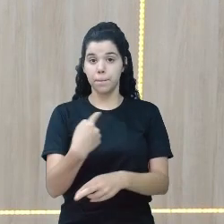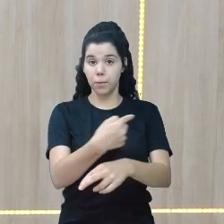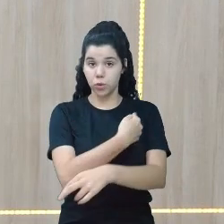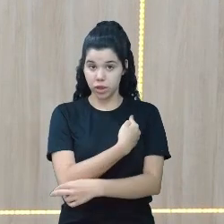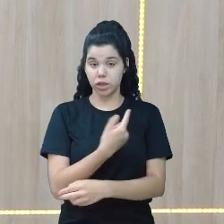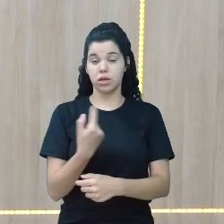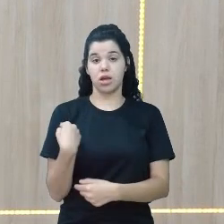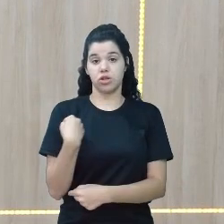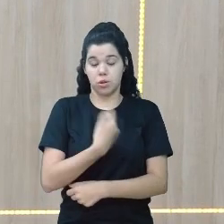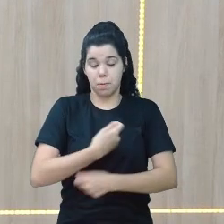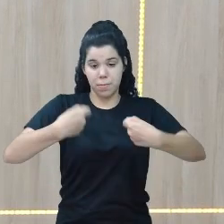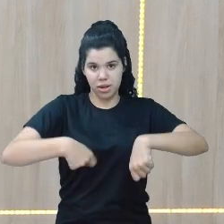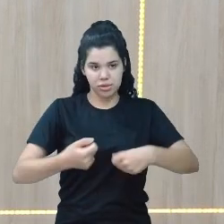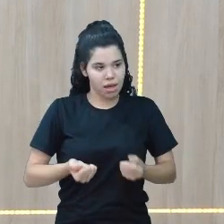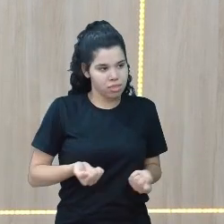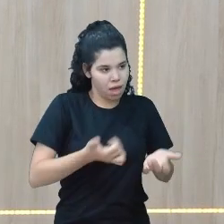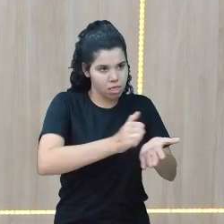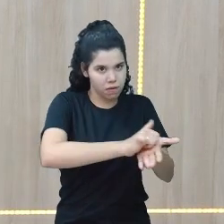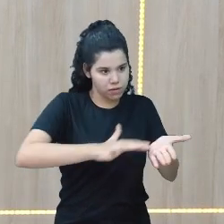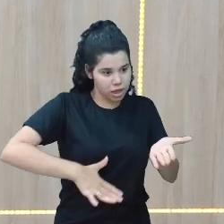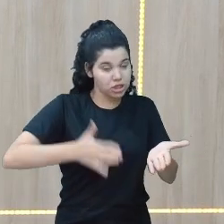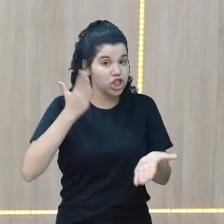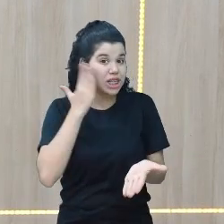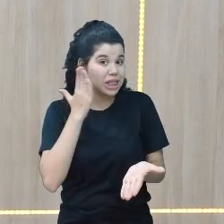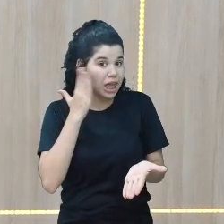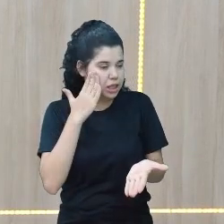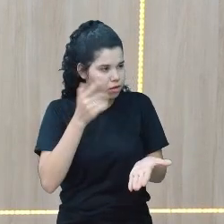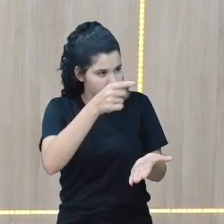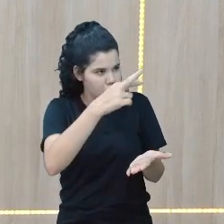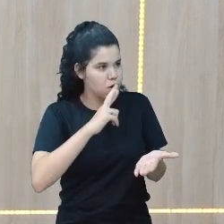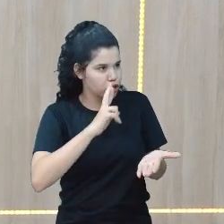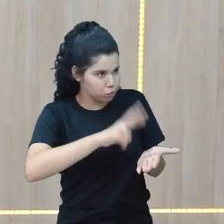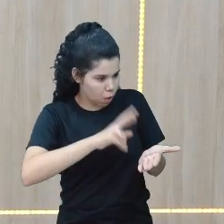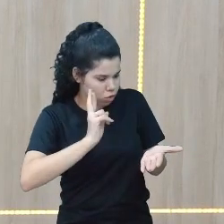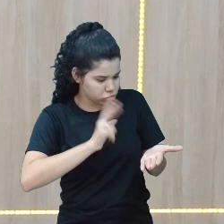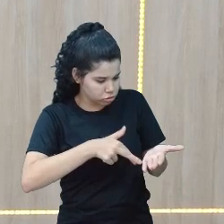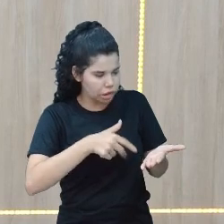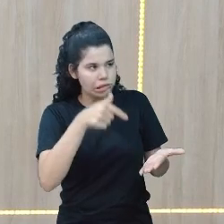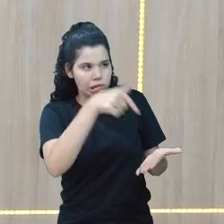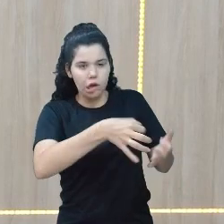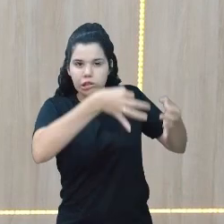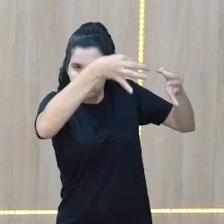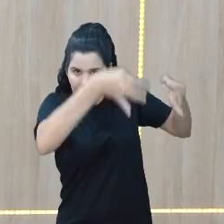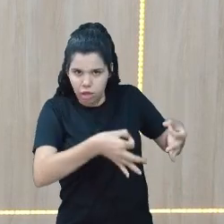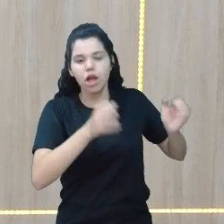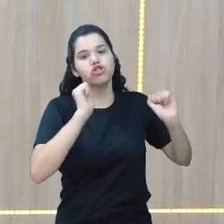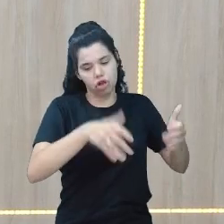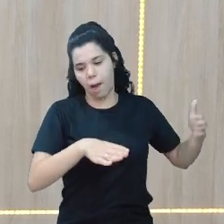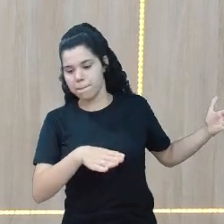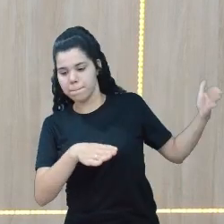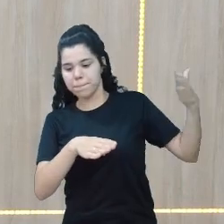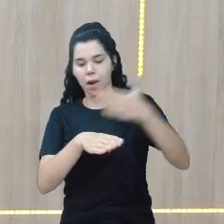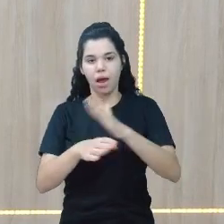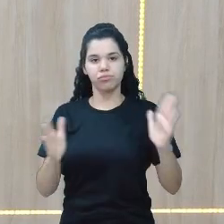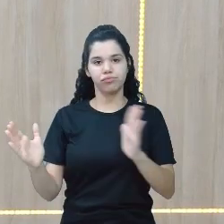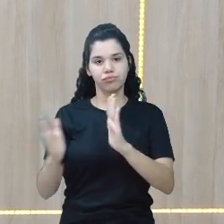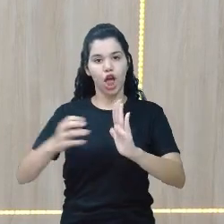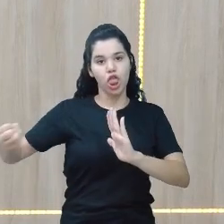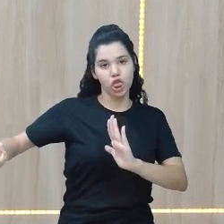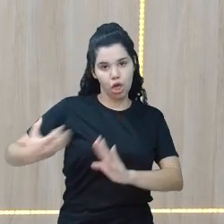essa possibilidade de entender se é a hora, se a gente tem elementos suficientes para que a gente possa migrar para uma nova